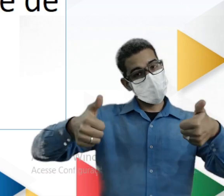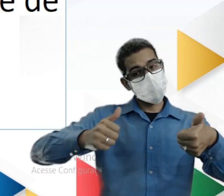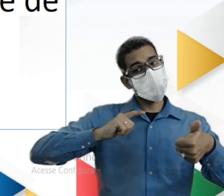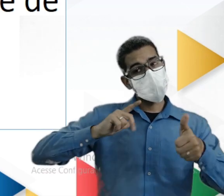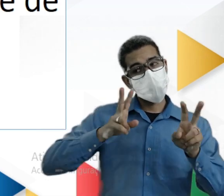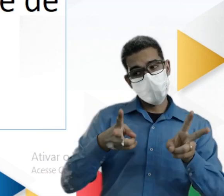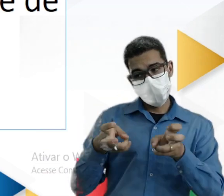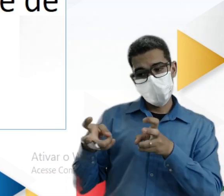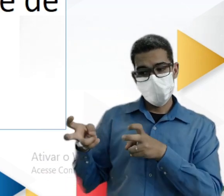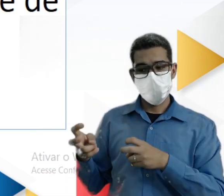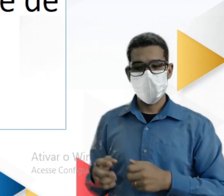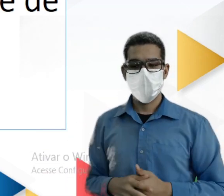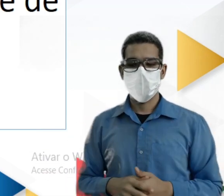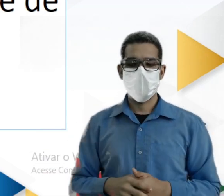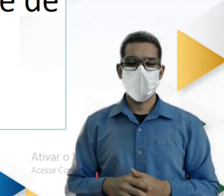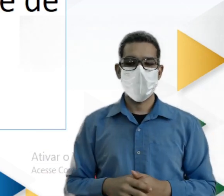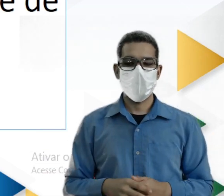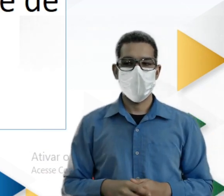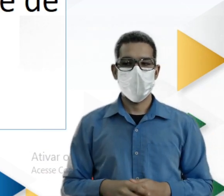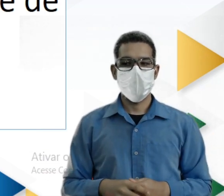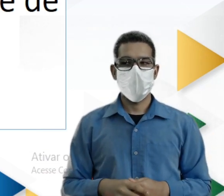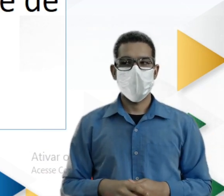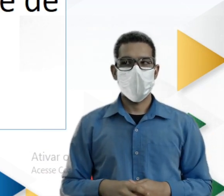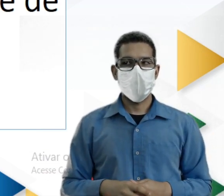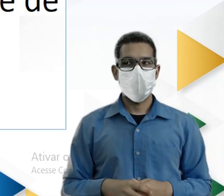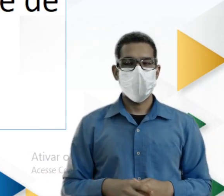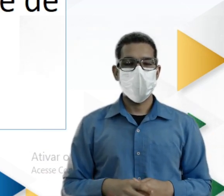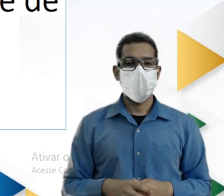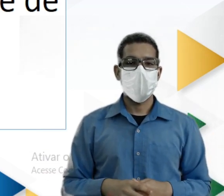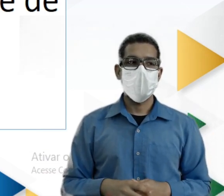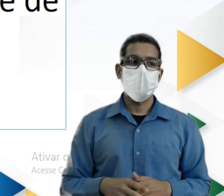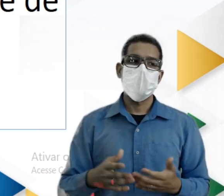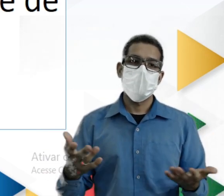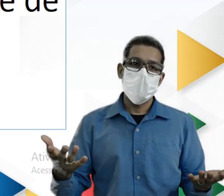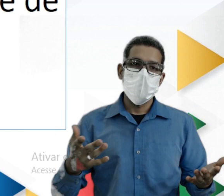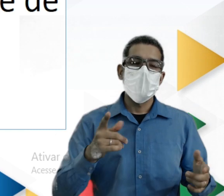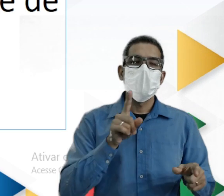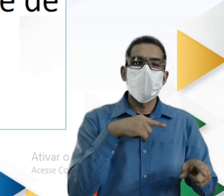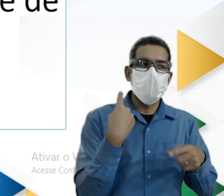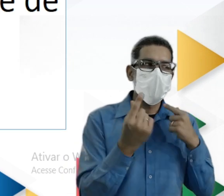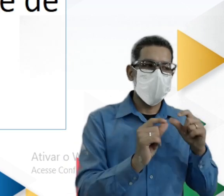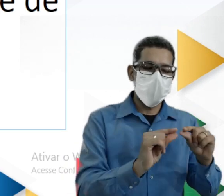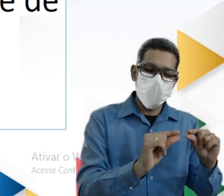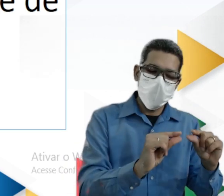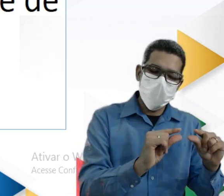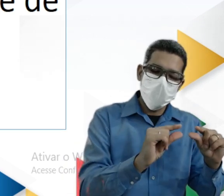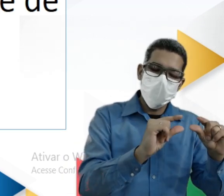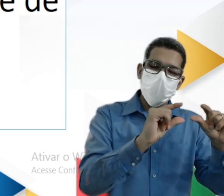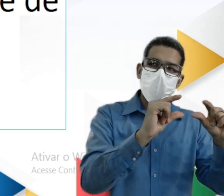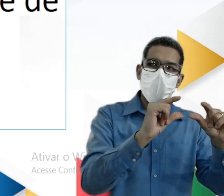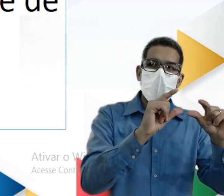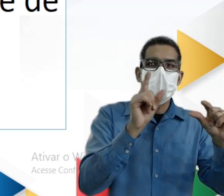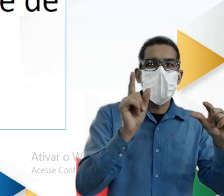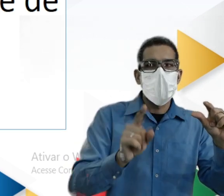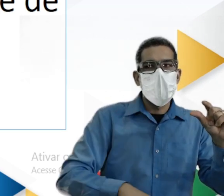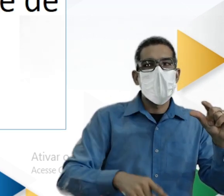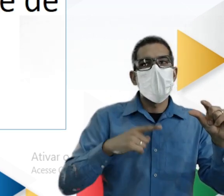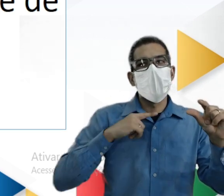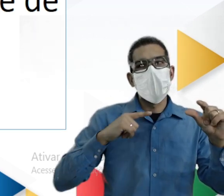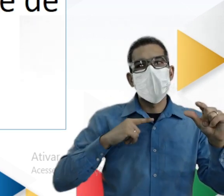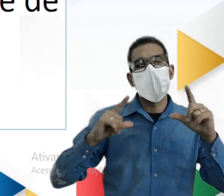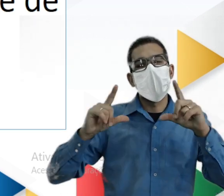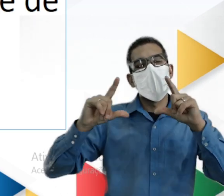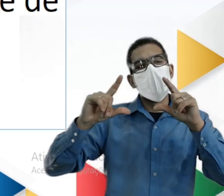população brasileira. Mesmo que tiver um pouco mais de crescimento da natalidade, seria muito interessante ter uma